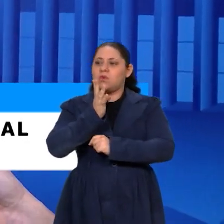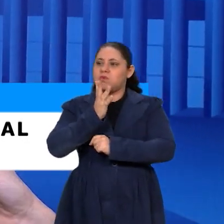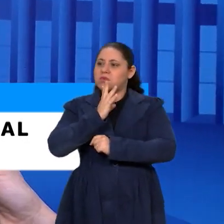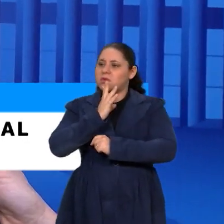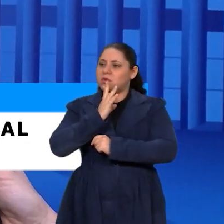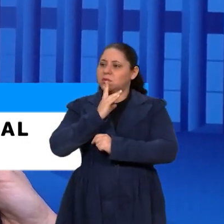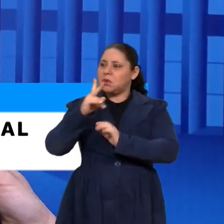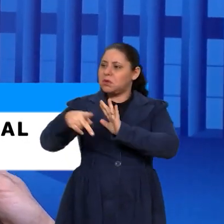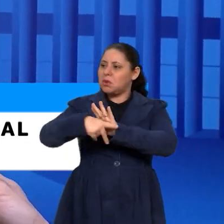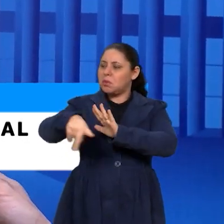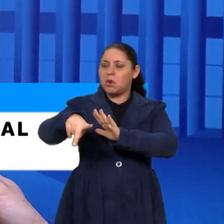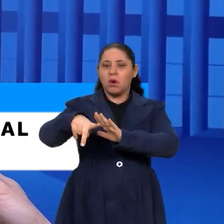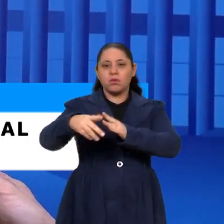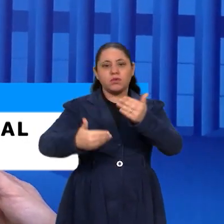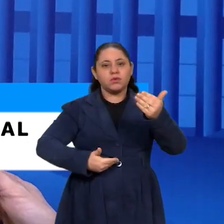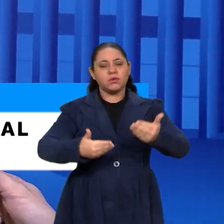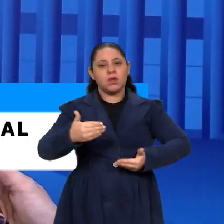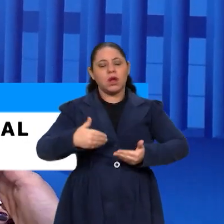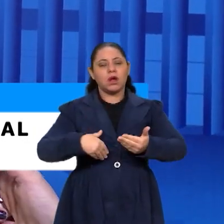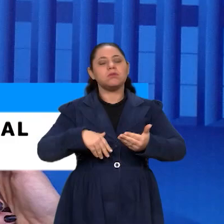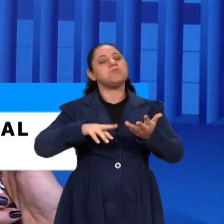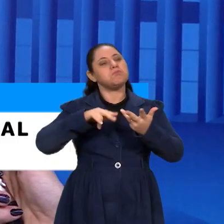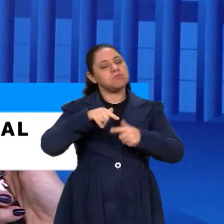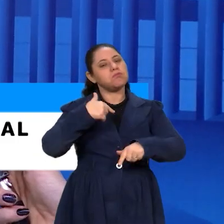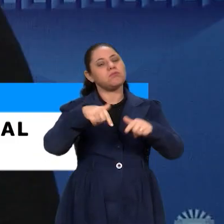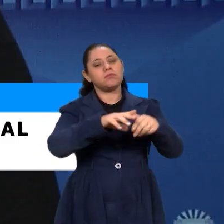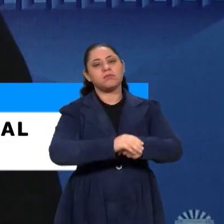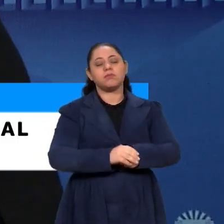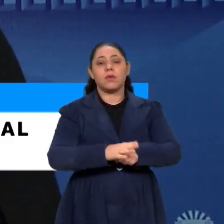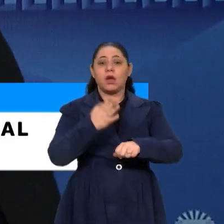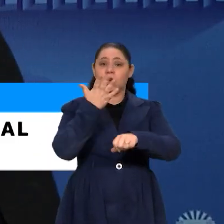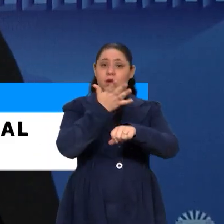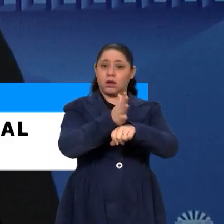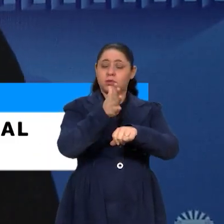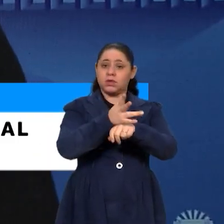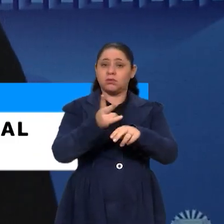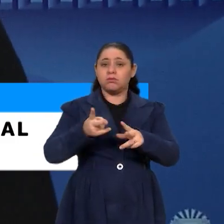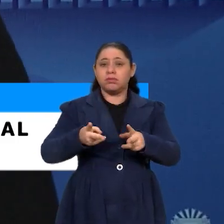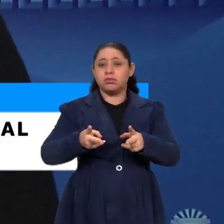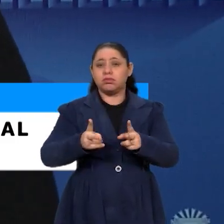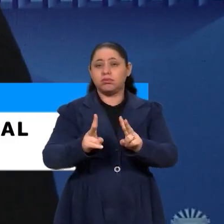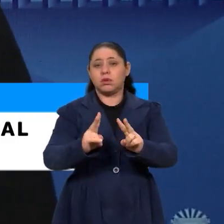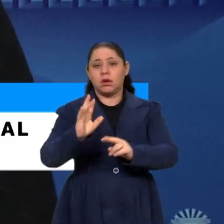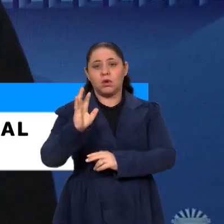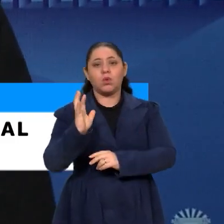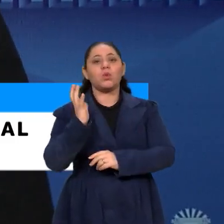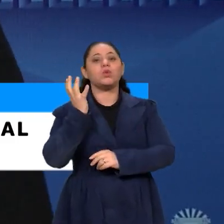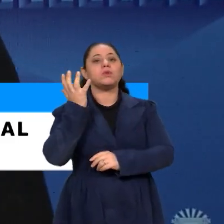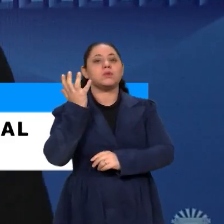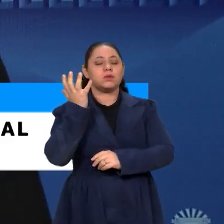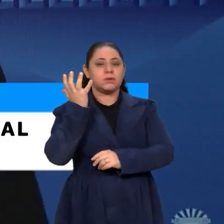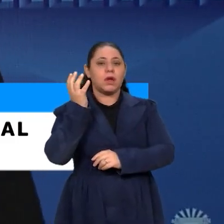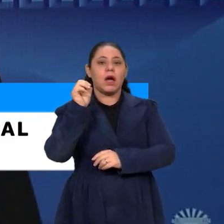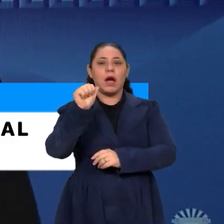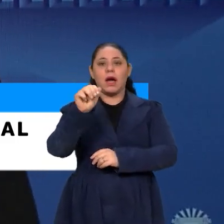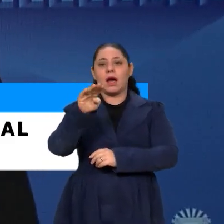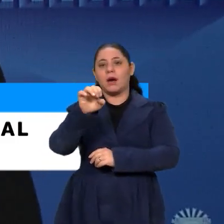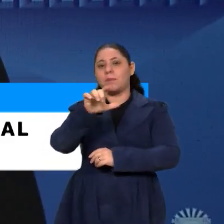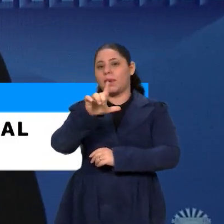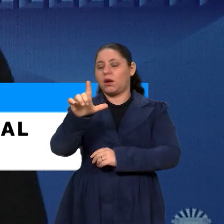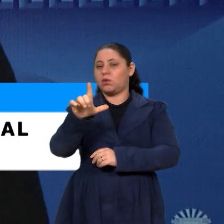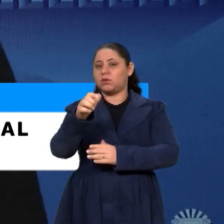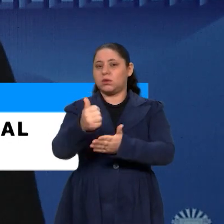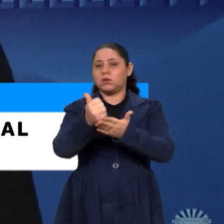para os funcionários, as coisas fluem. É assim que o Legislativo tem que funcionar. A capacitação continuada, e como acontece através da